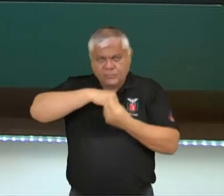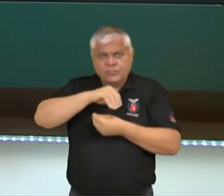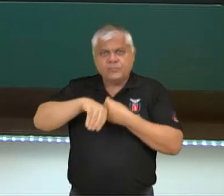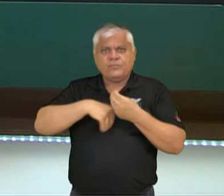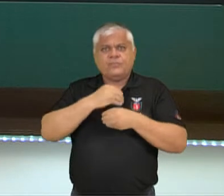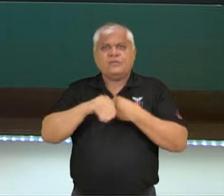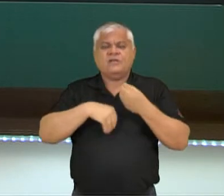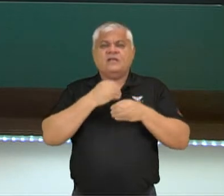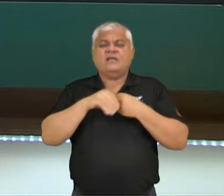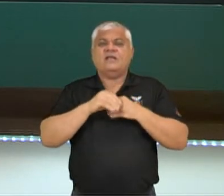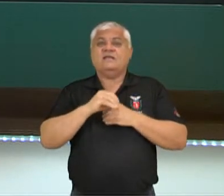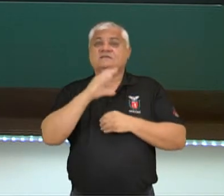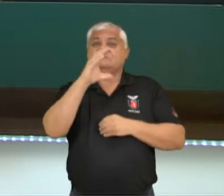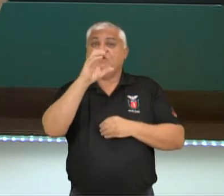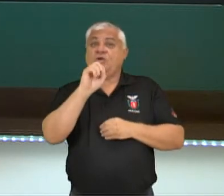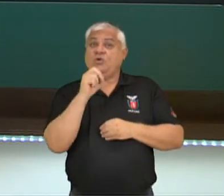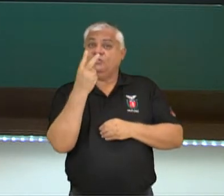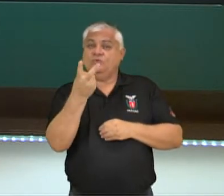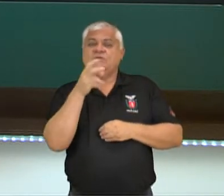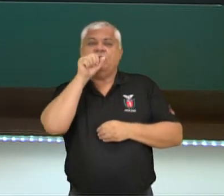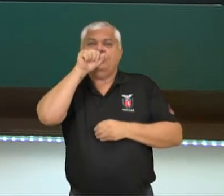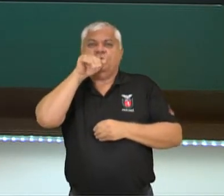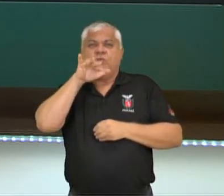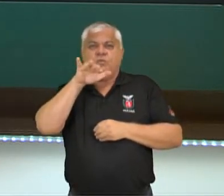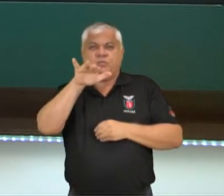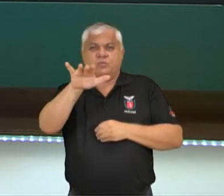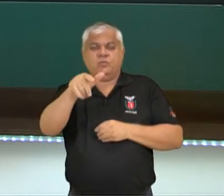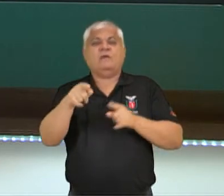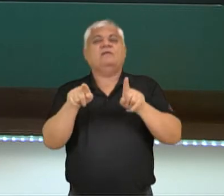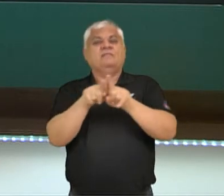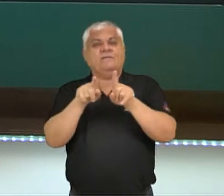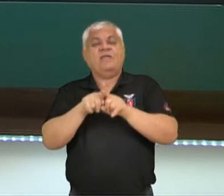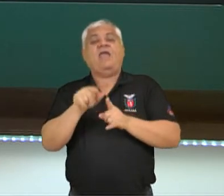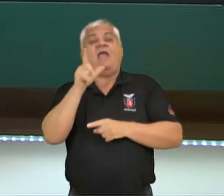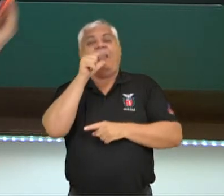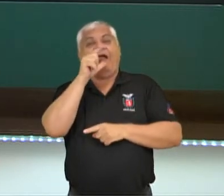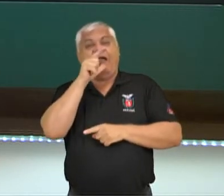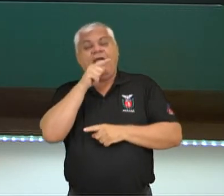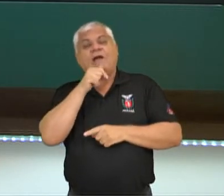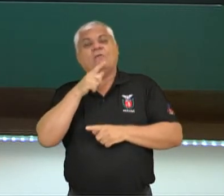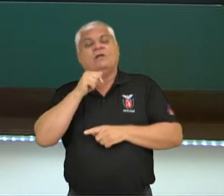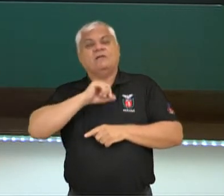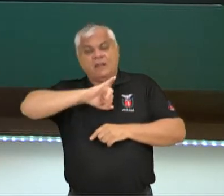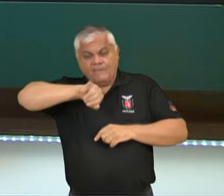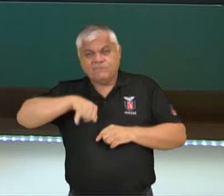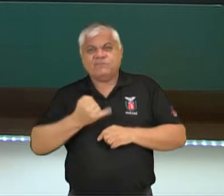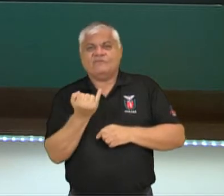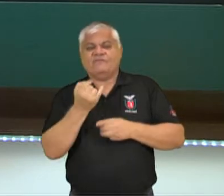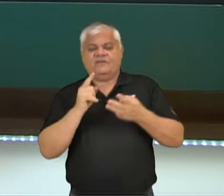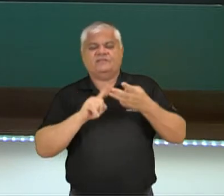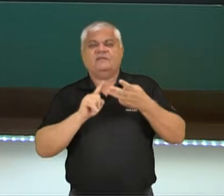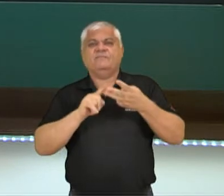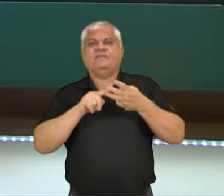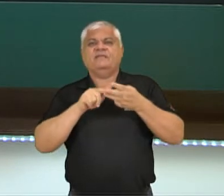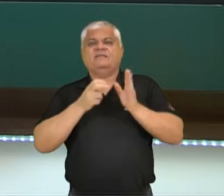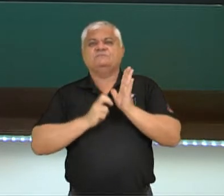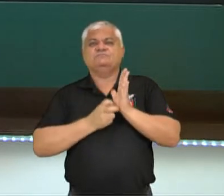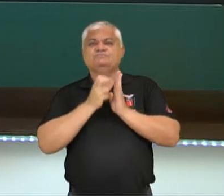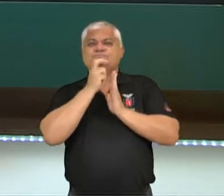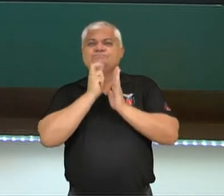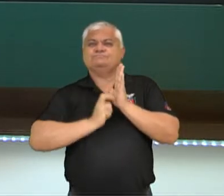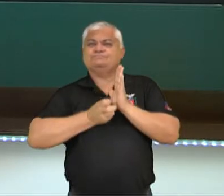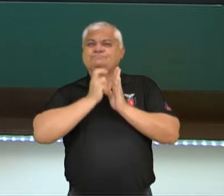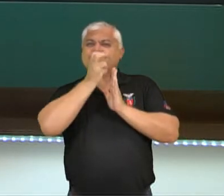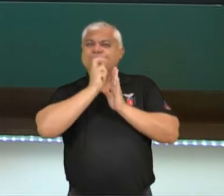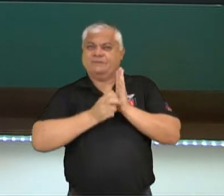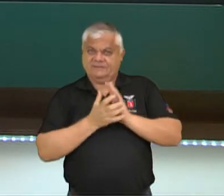gás carbônico, que a gente vai expelir para o meio, em água, que meu organismo vai utilizar, e em energia.